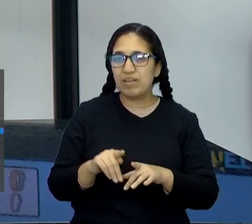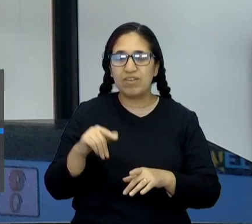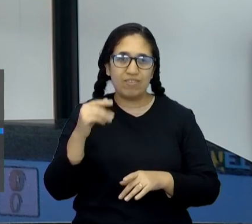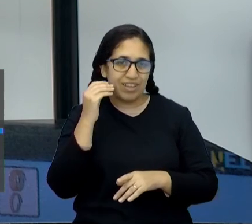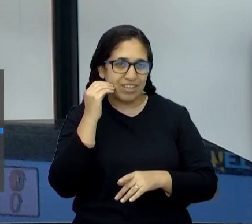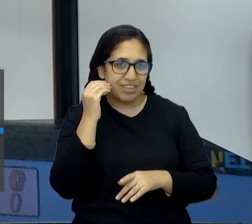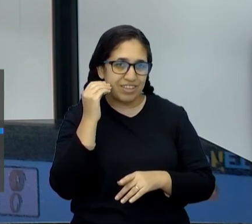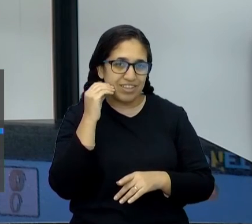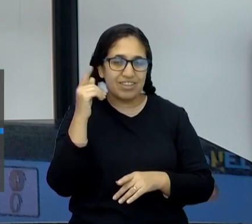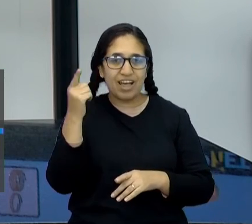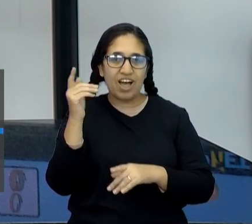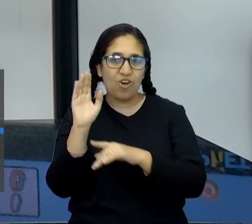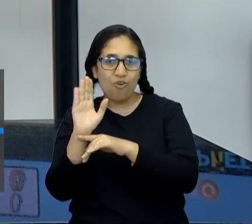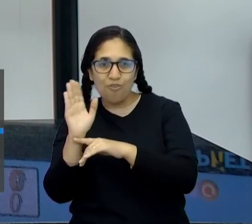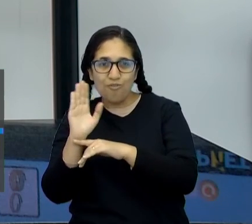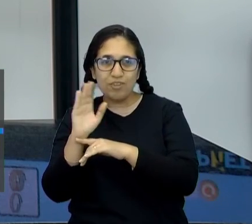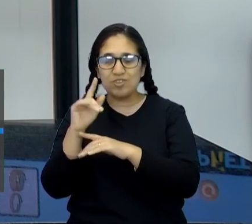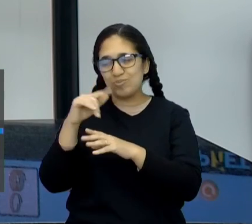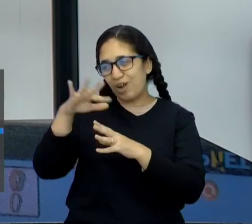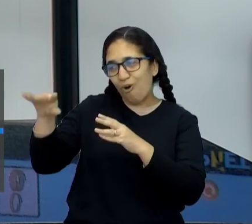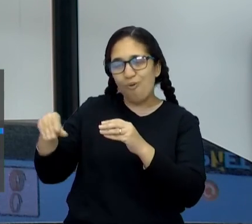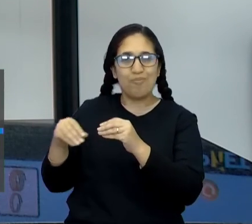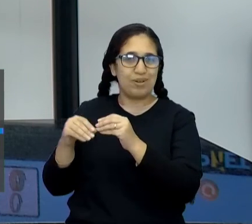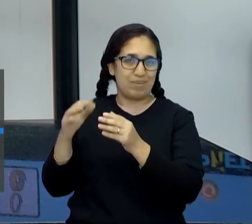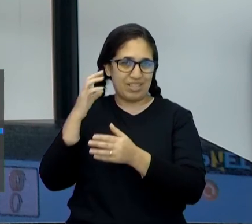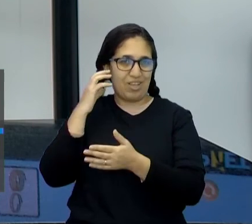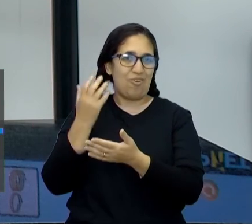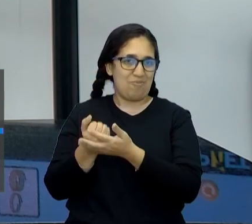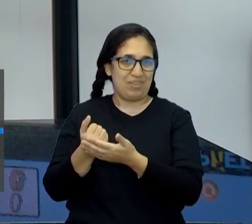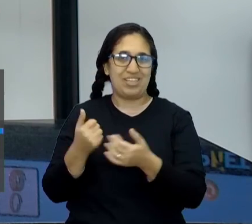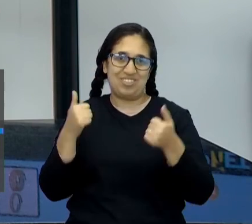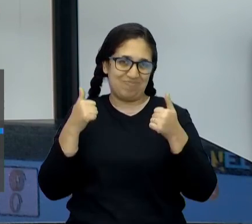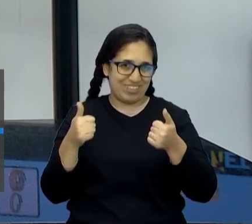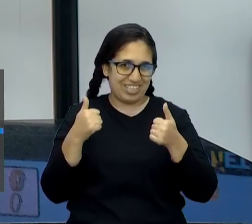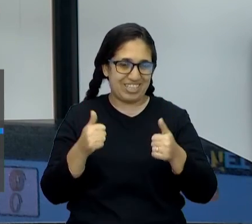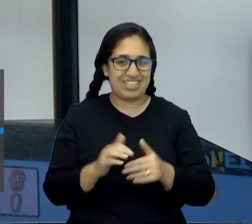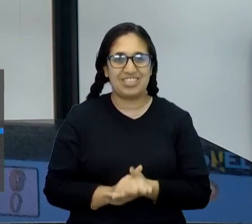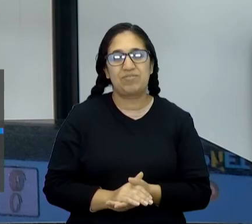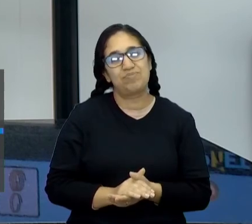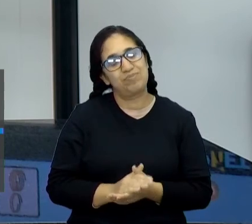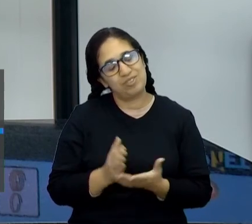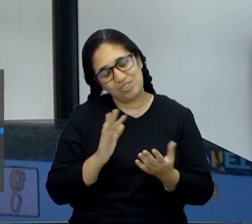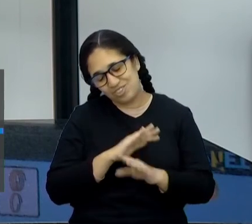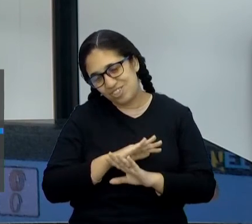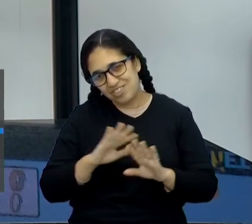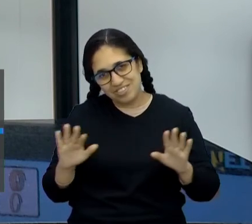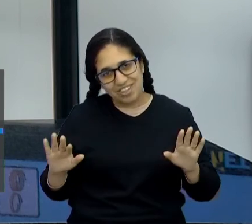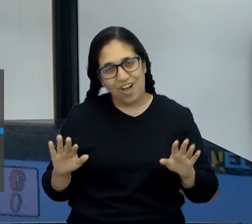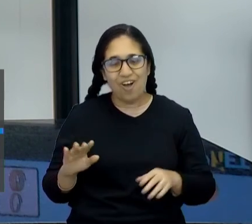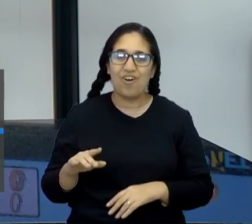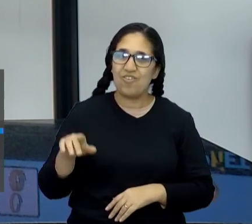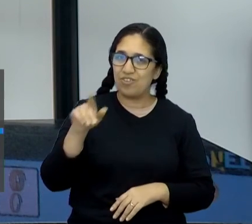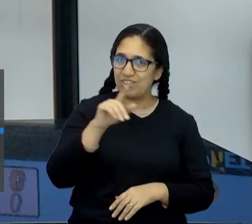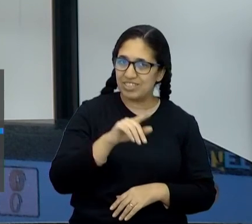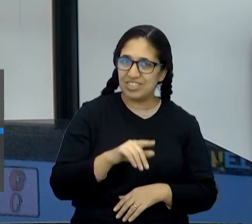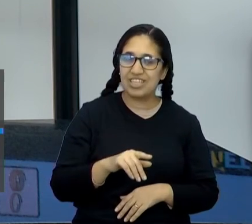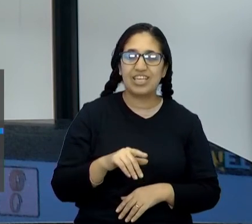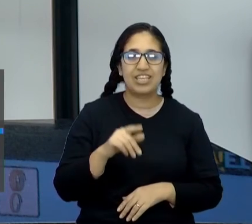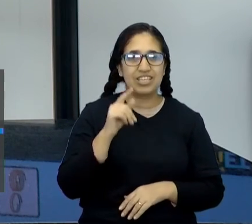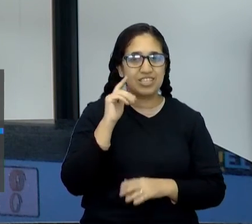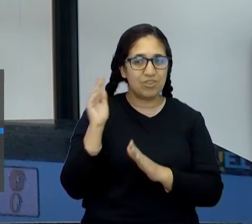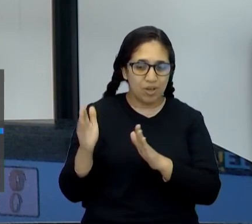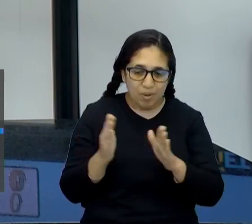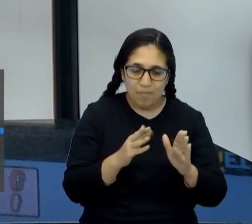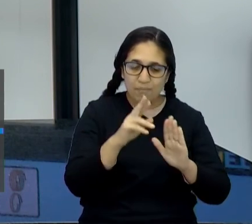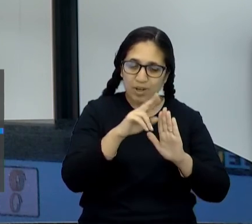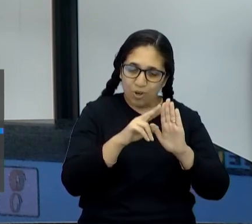a gente vai tentar ver um vídeo para acabar de complementar o nosso podcast. Beleza? Então, por hoje é só. Vocês agora tem mais uma parte do